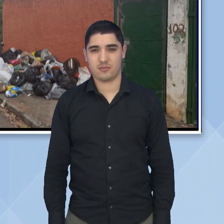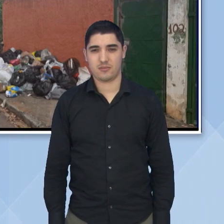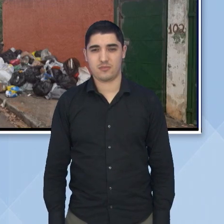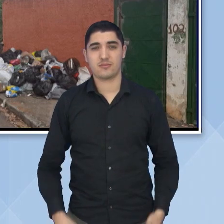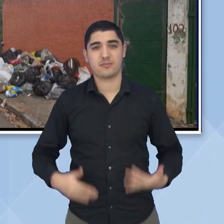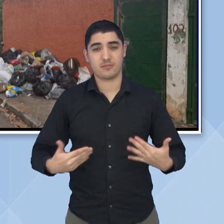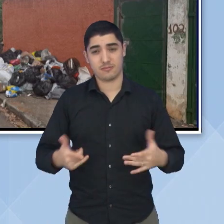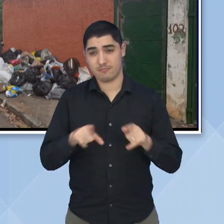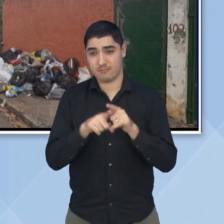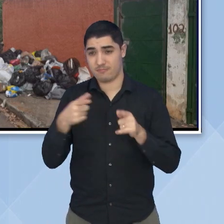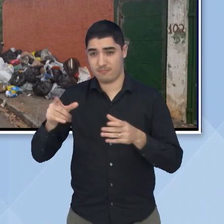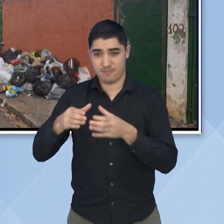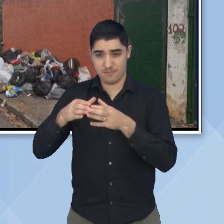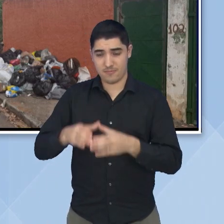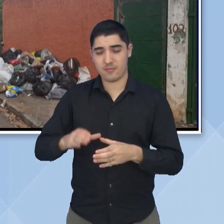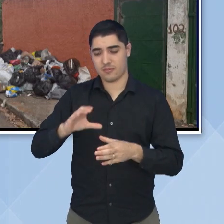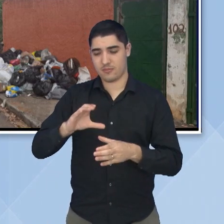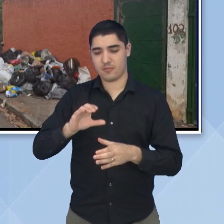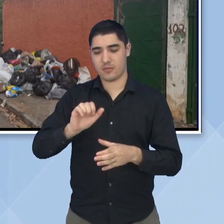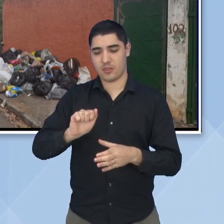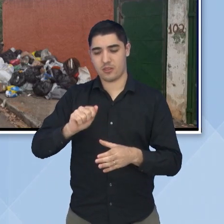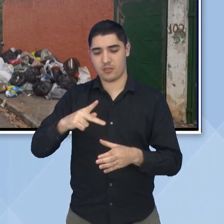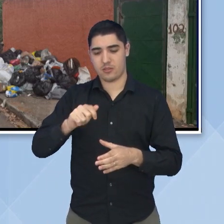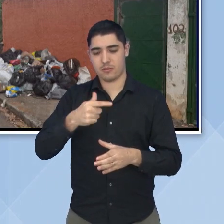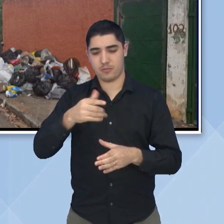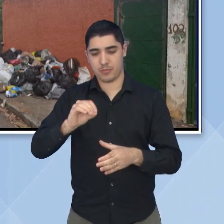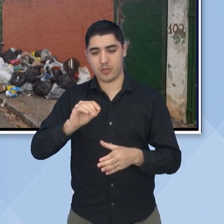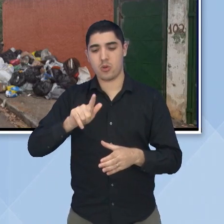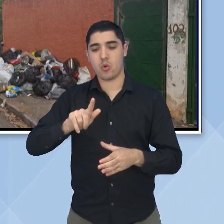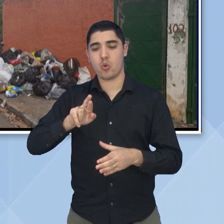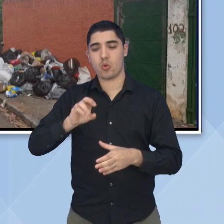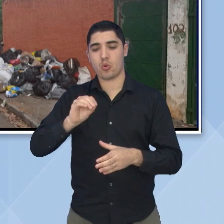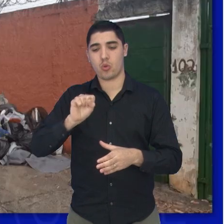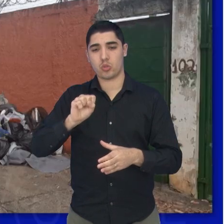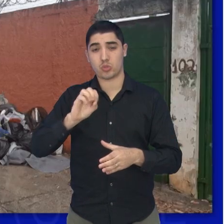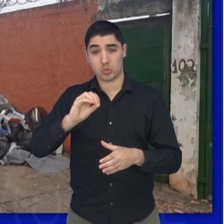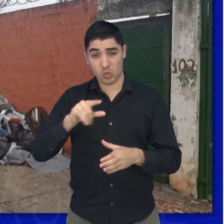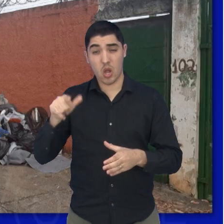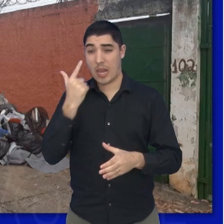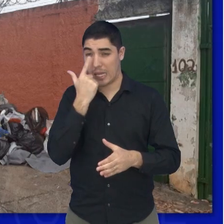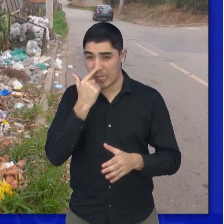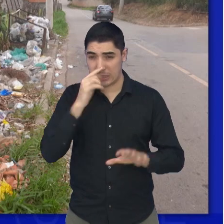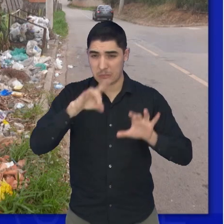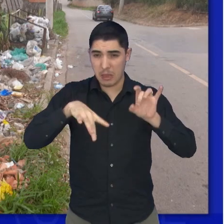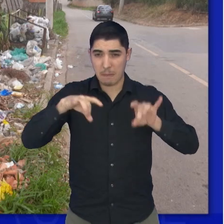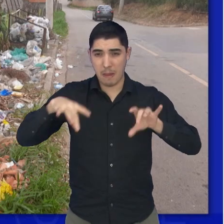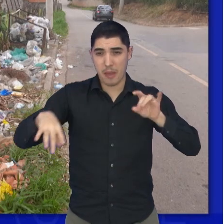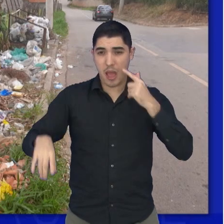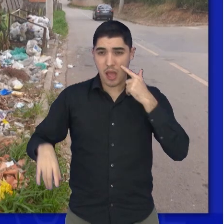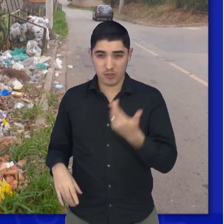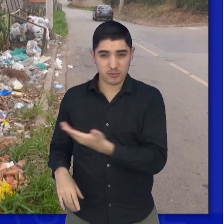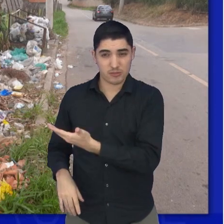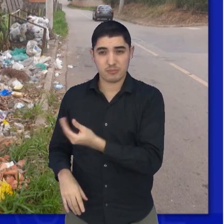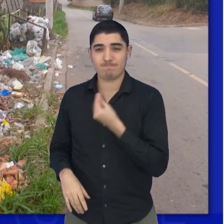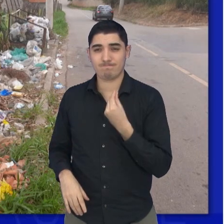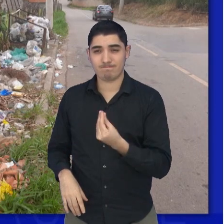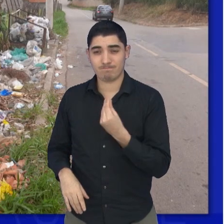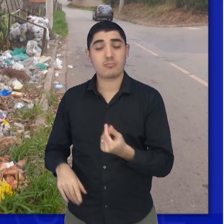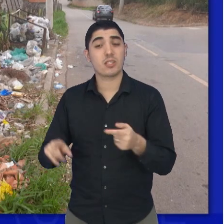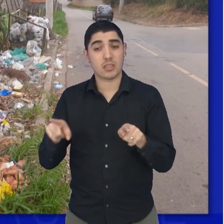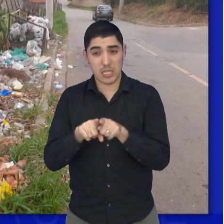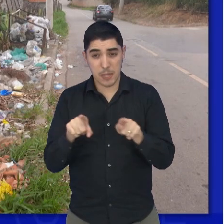Capão Grosso, continuando aí. Capão Grosso dominado pelo lixo, pelo rato. E agravante agora que as casas estão sendo